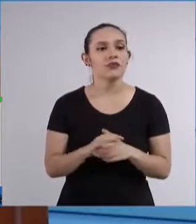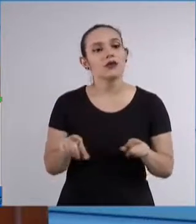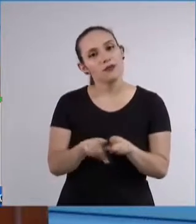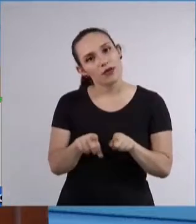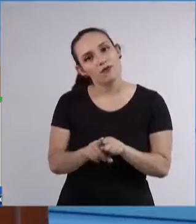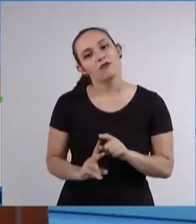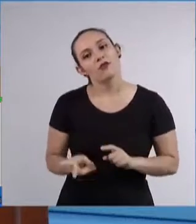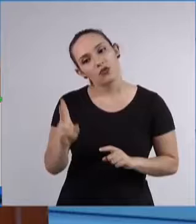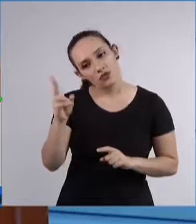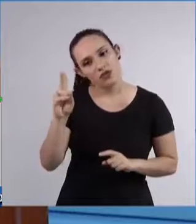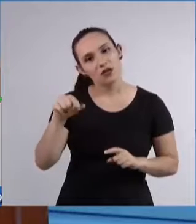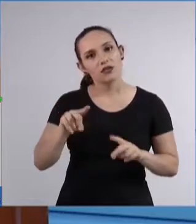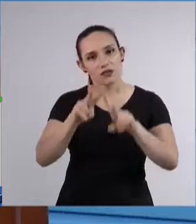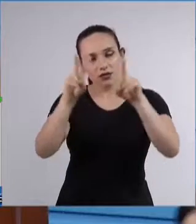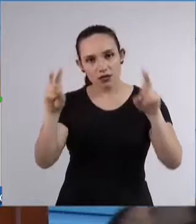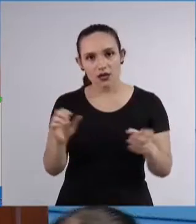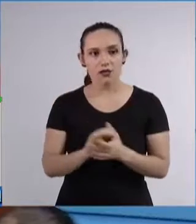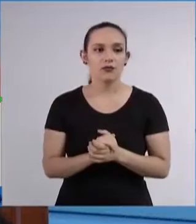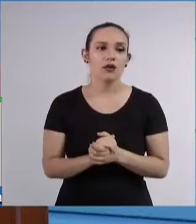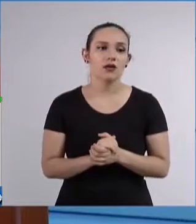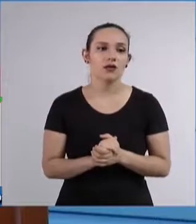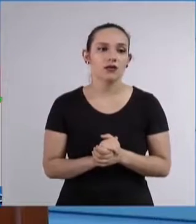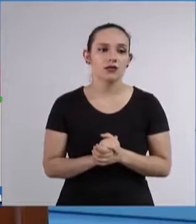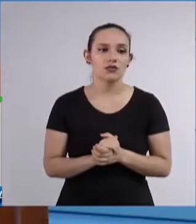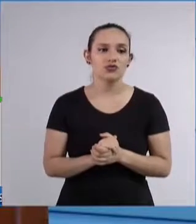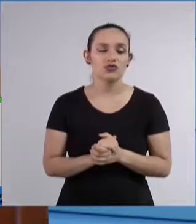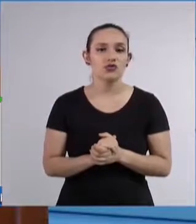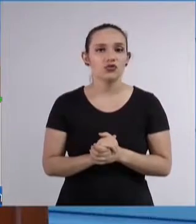foi o Partido dos Trabalhadores que criou um ministério,